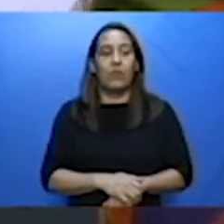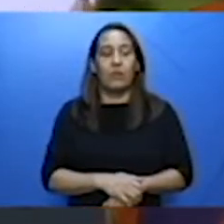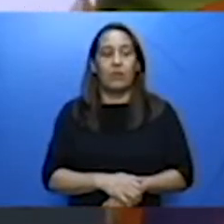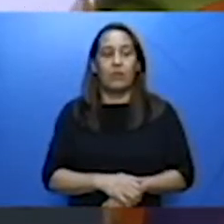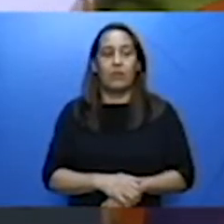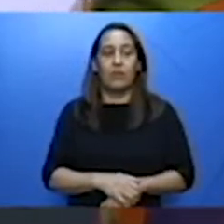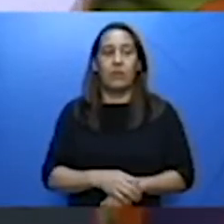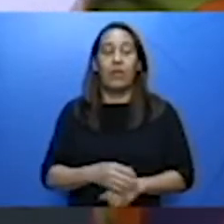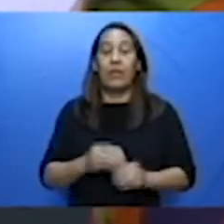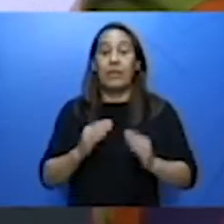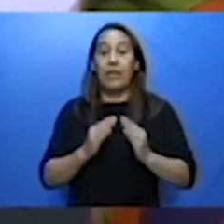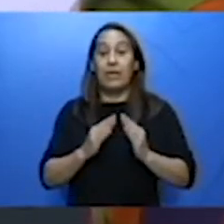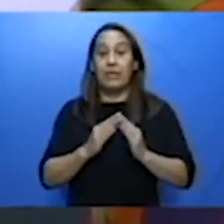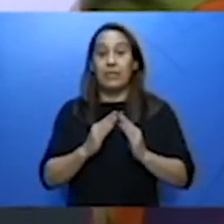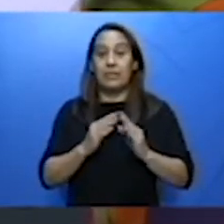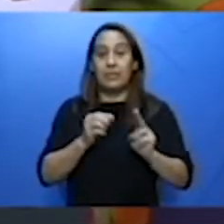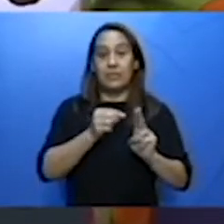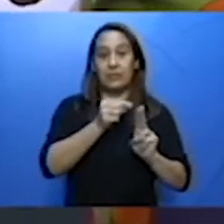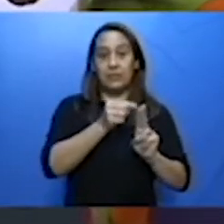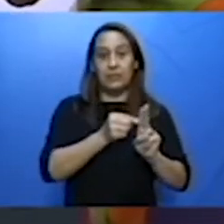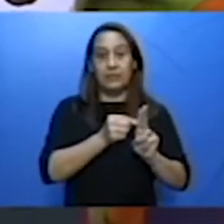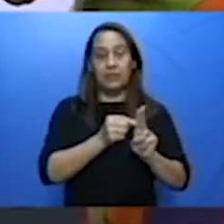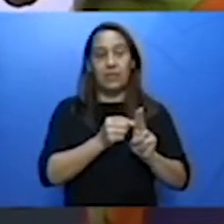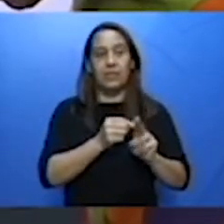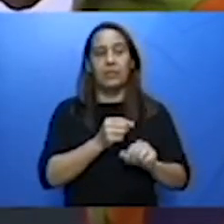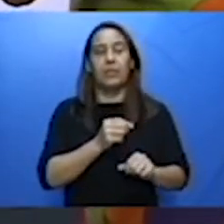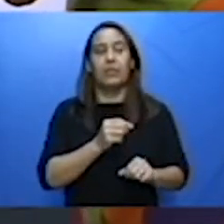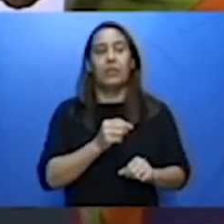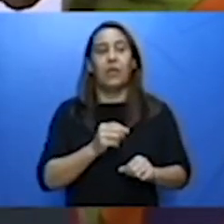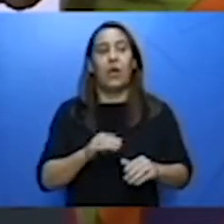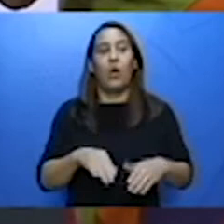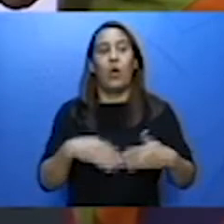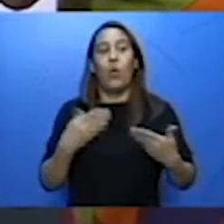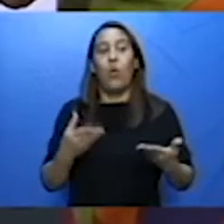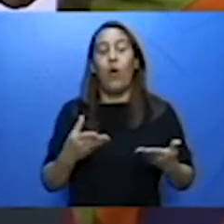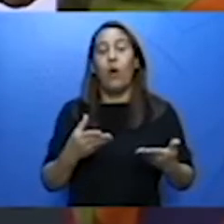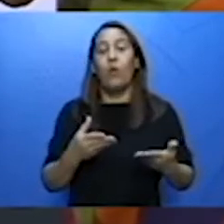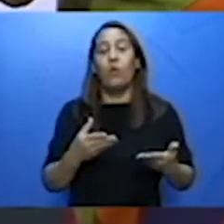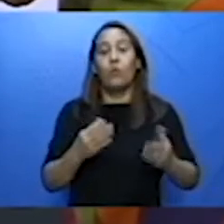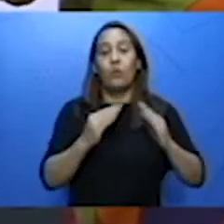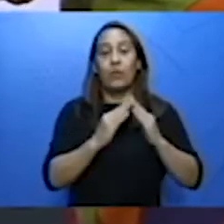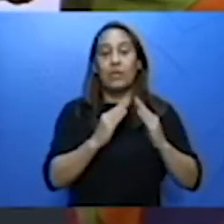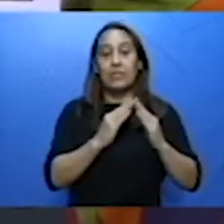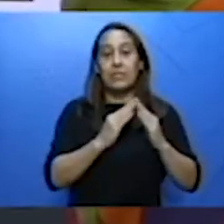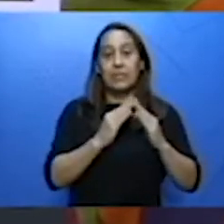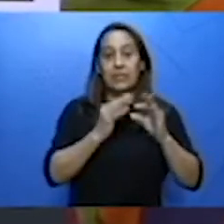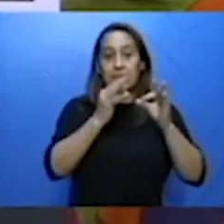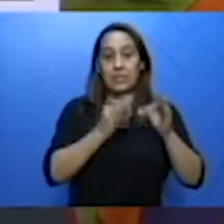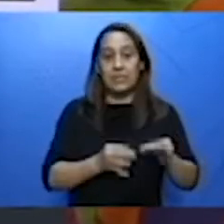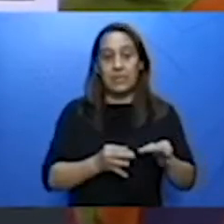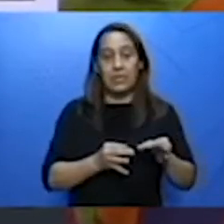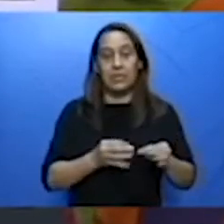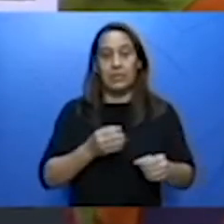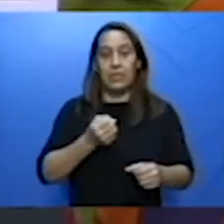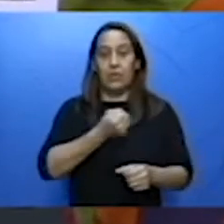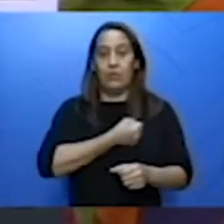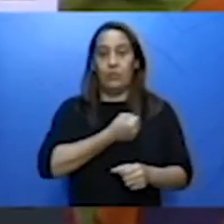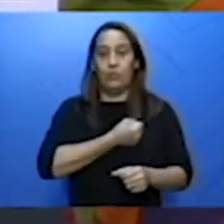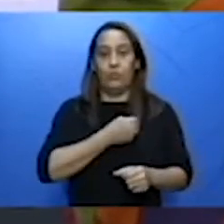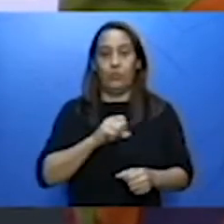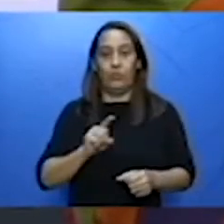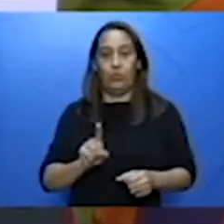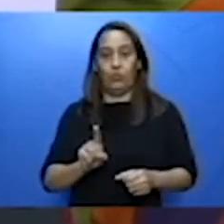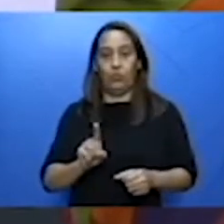está a casinha da dezena? Se essa aqui é a casinha da unidade, a unidade falou para um ir lá